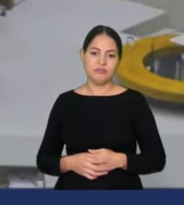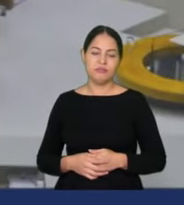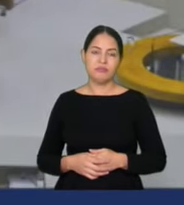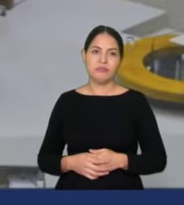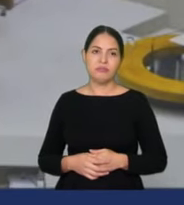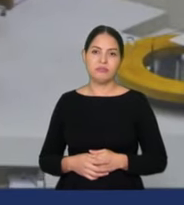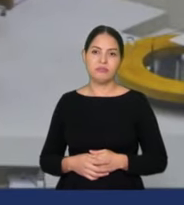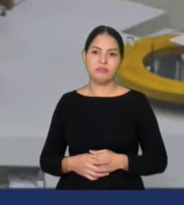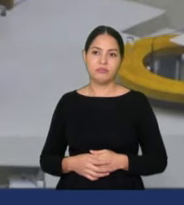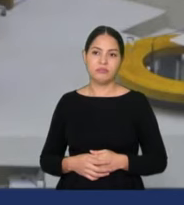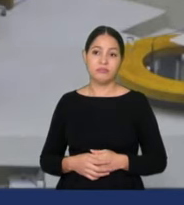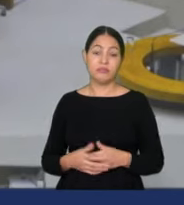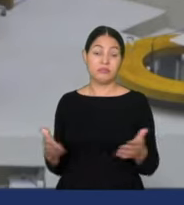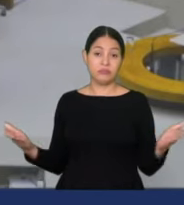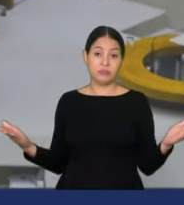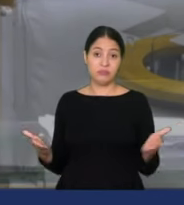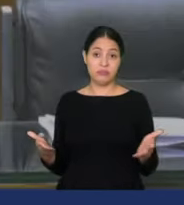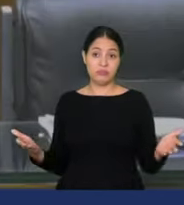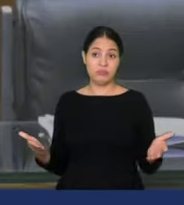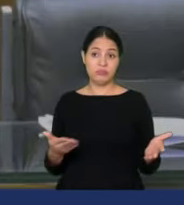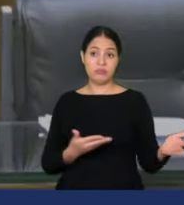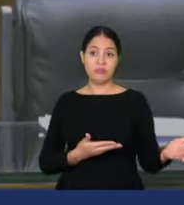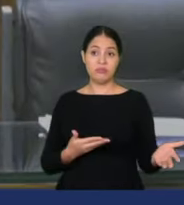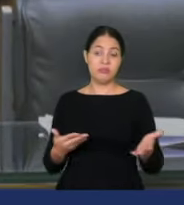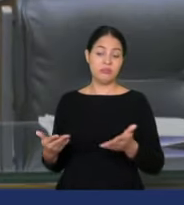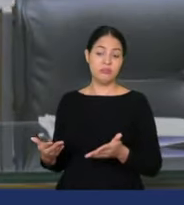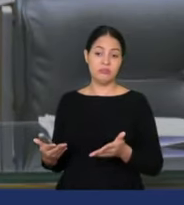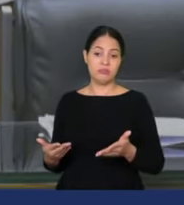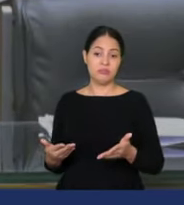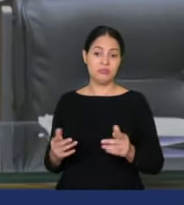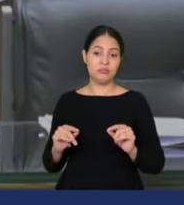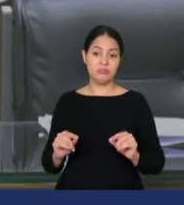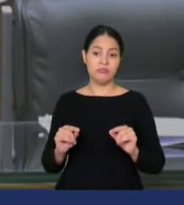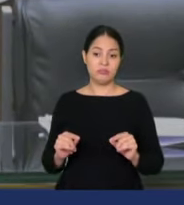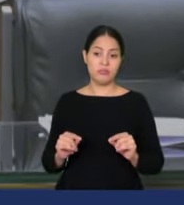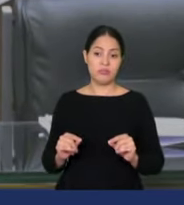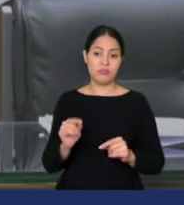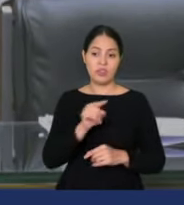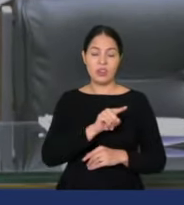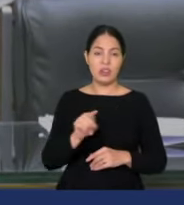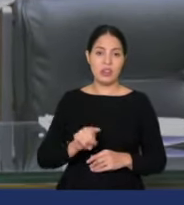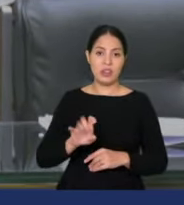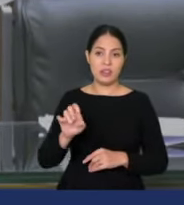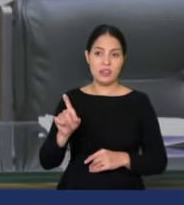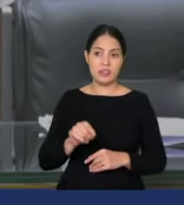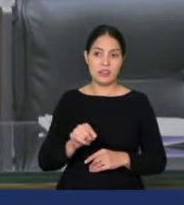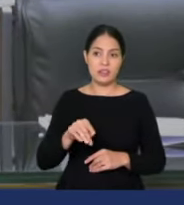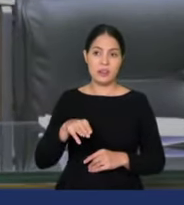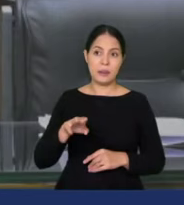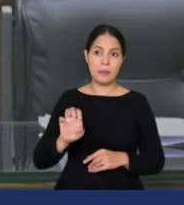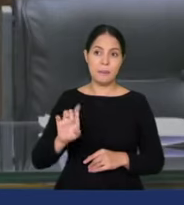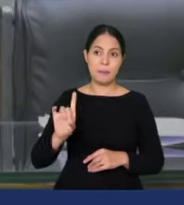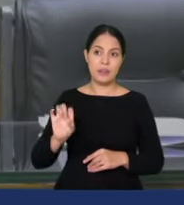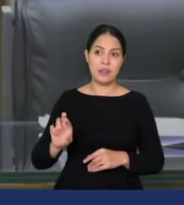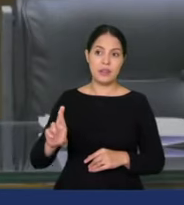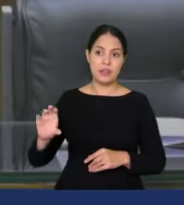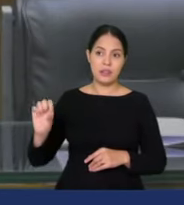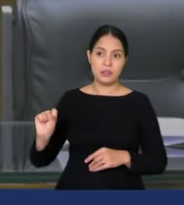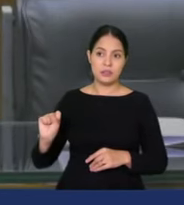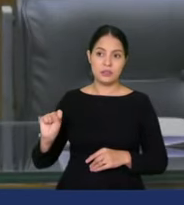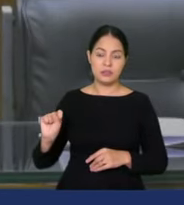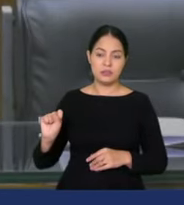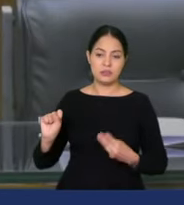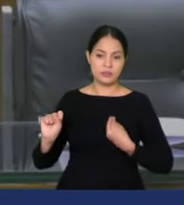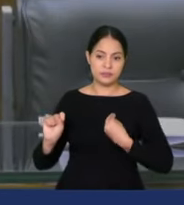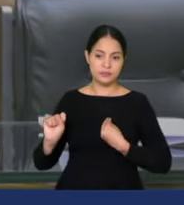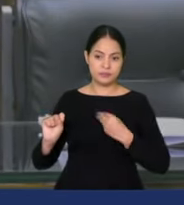Vamos ouvir aqui agora. Eu queria ouvir Zé Medeiros, mas ele já está aqui. Já. Vamos ouvir aqui